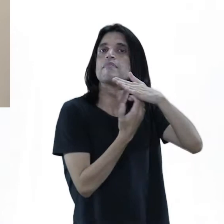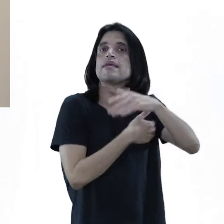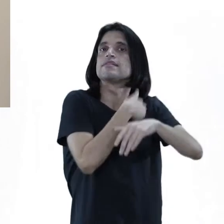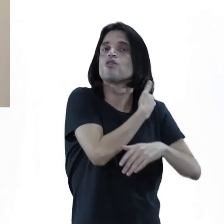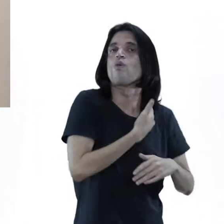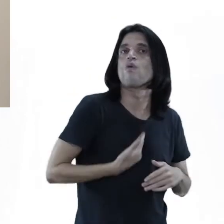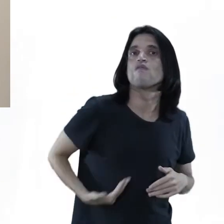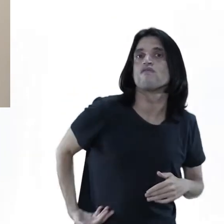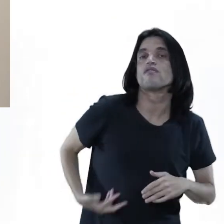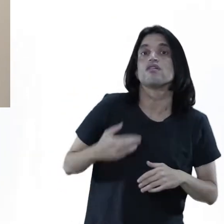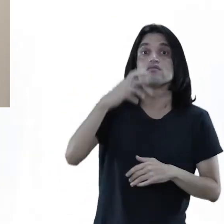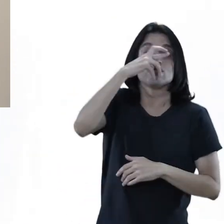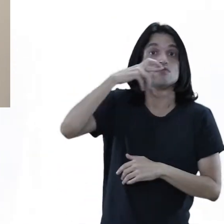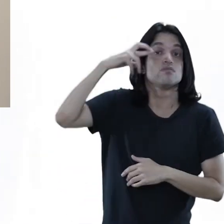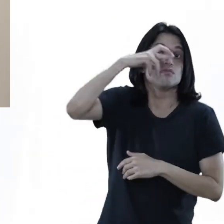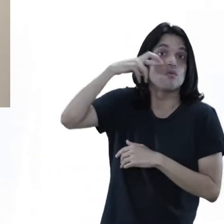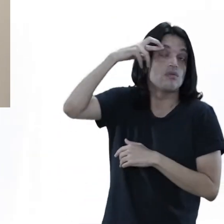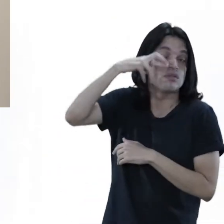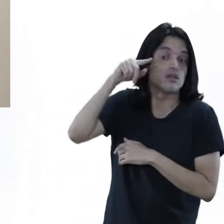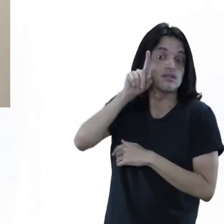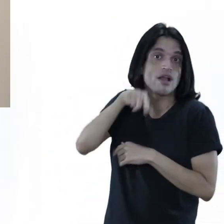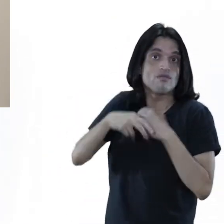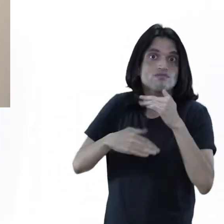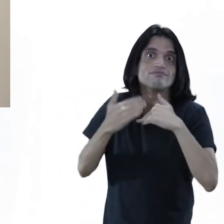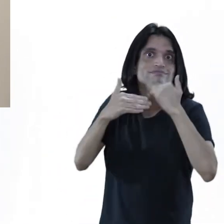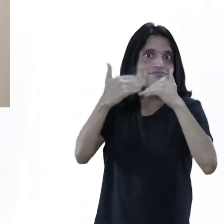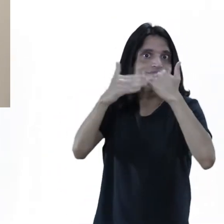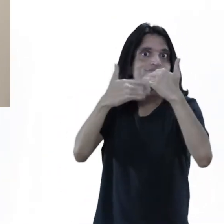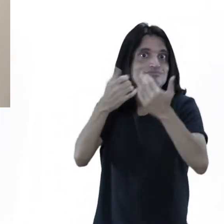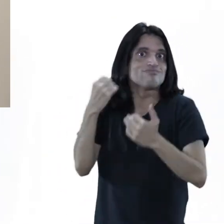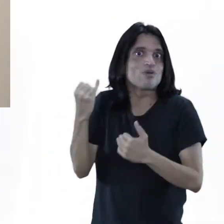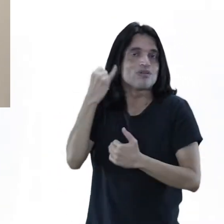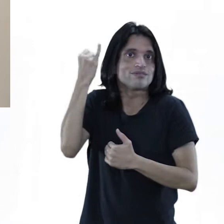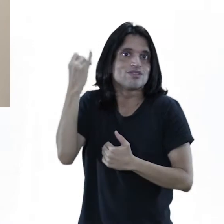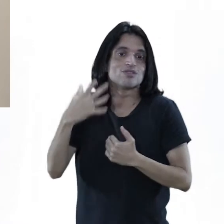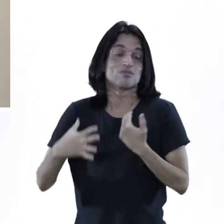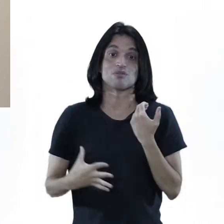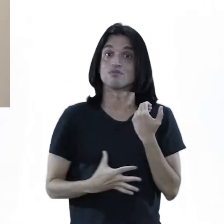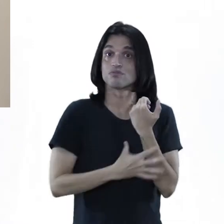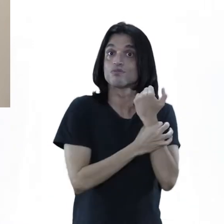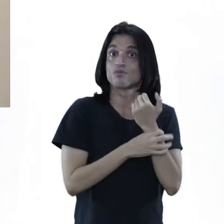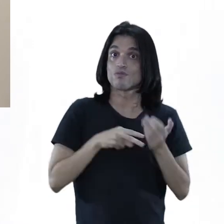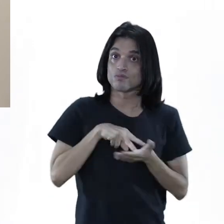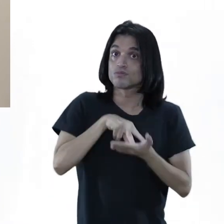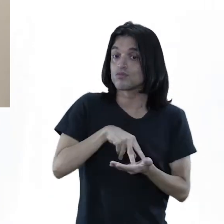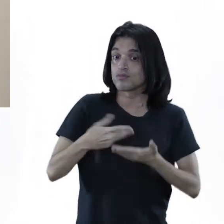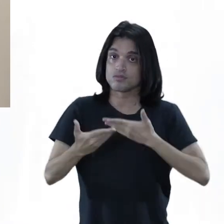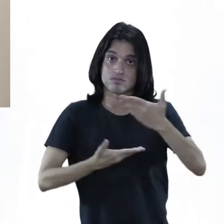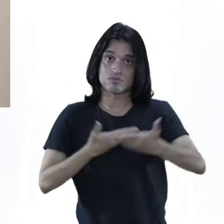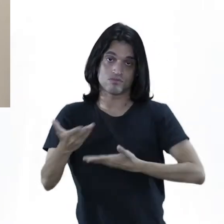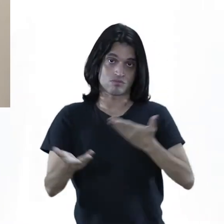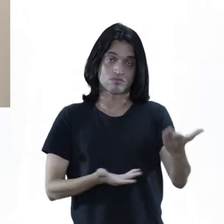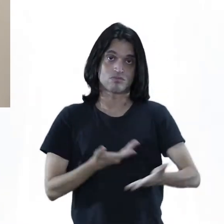para governos, a espionagem faz parte de um processo muito importante para fortalecimento dessas relações. É